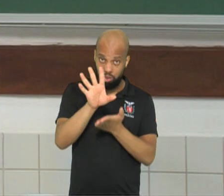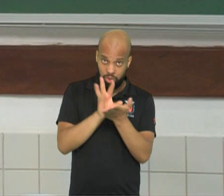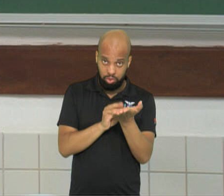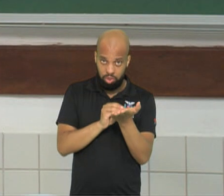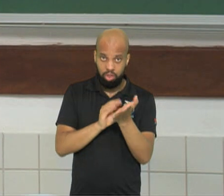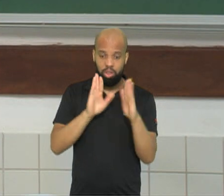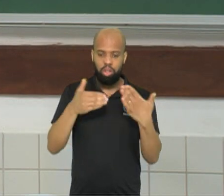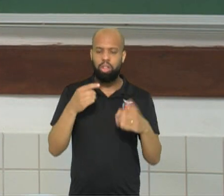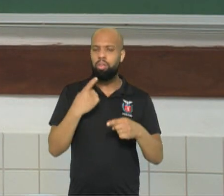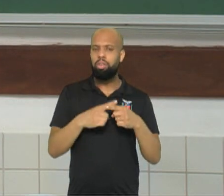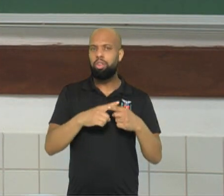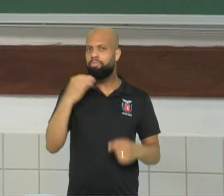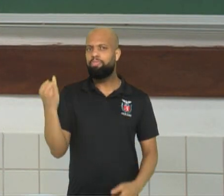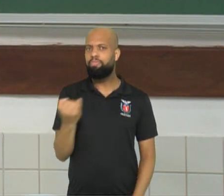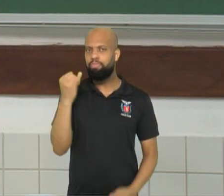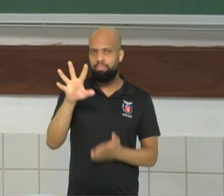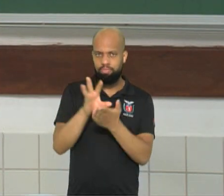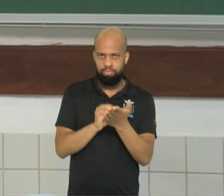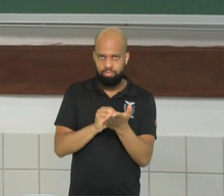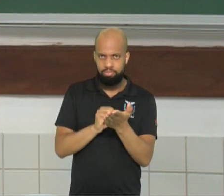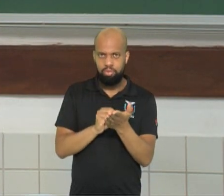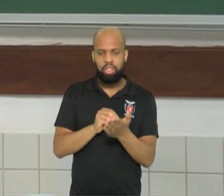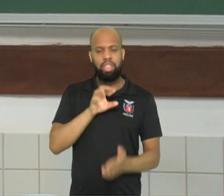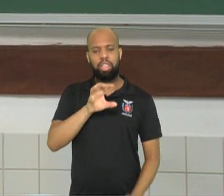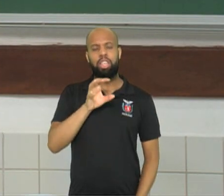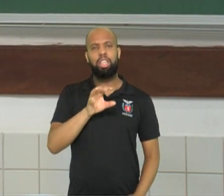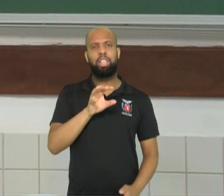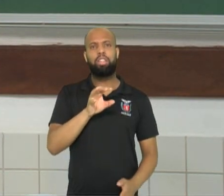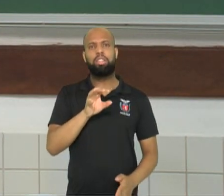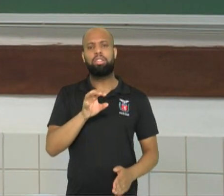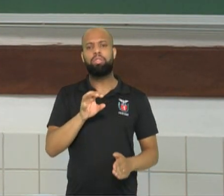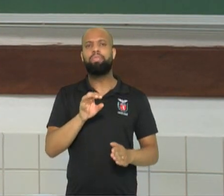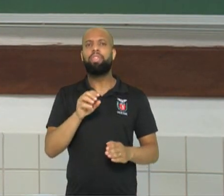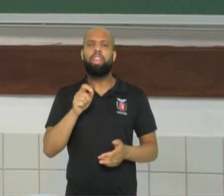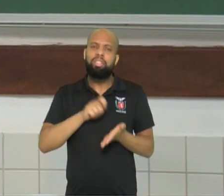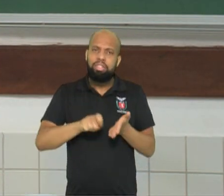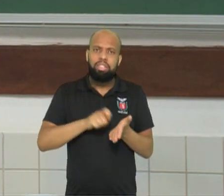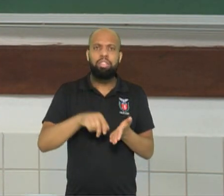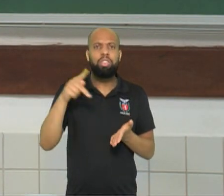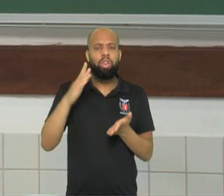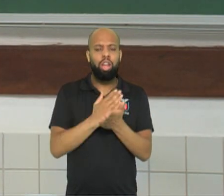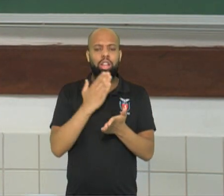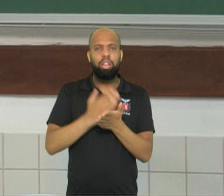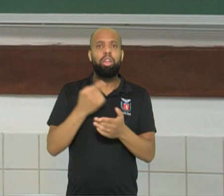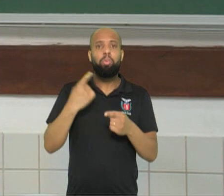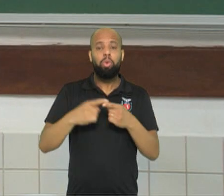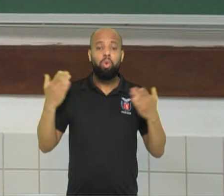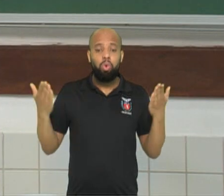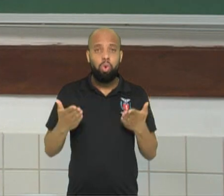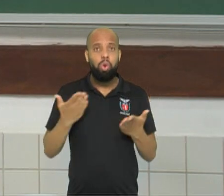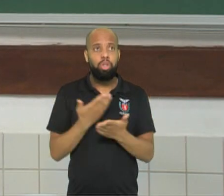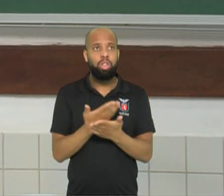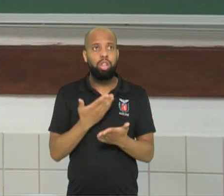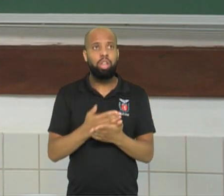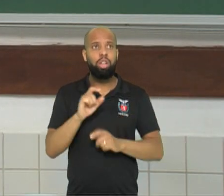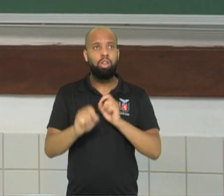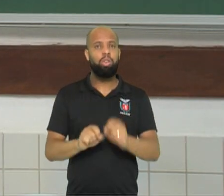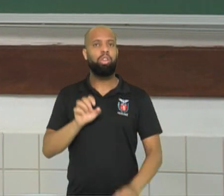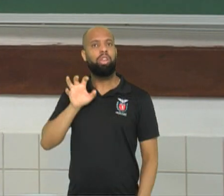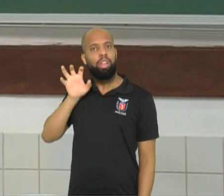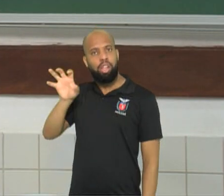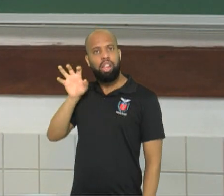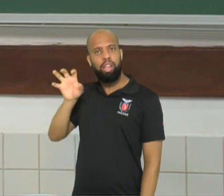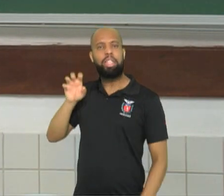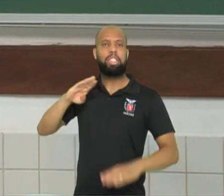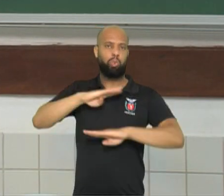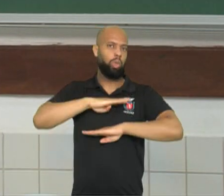Por que é importante copiar? E deixe isso bem facinho lá no seu caderno, porque a gente vai desenvolver toda a aula hoje